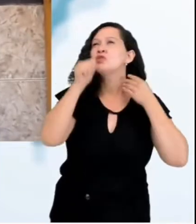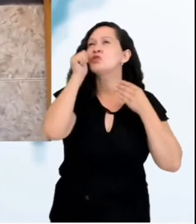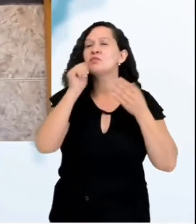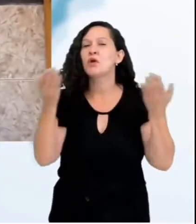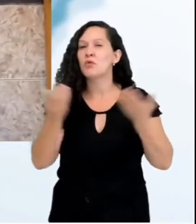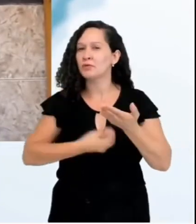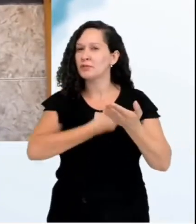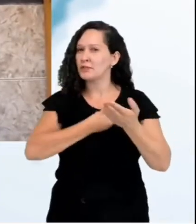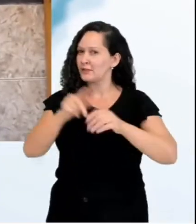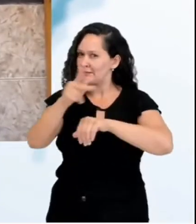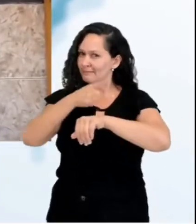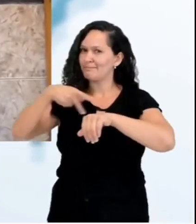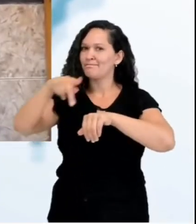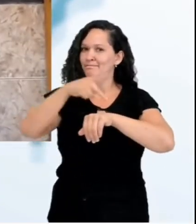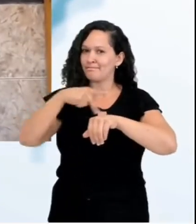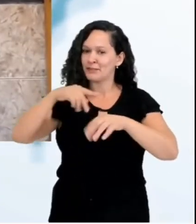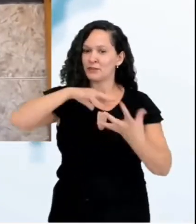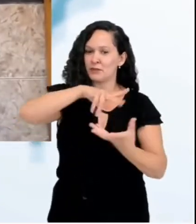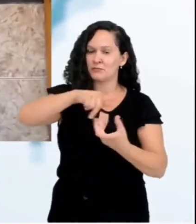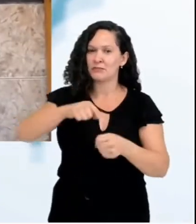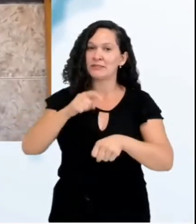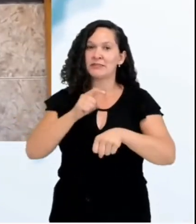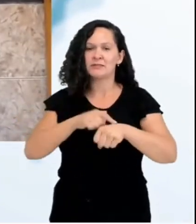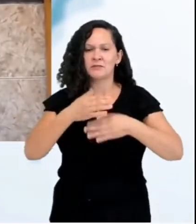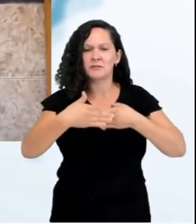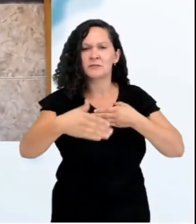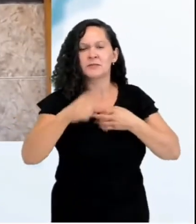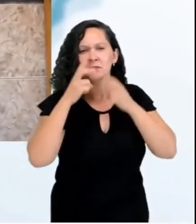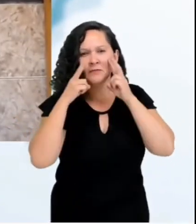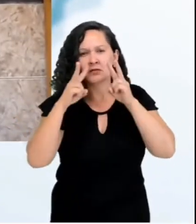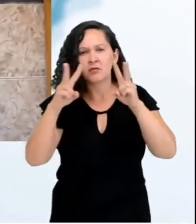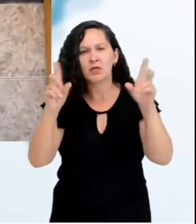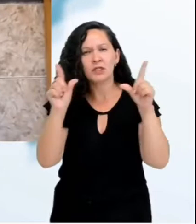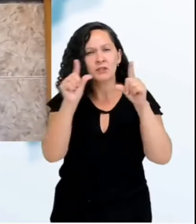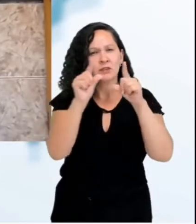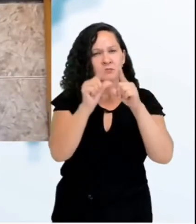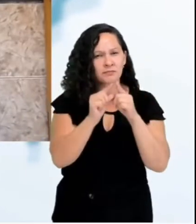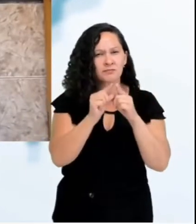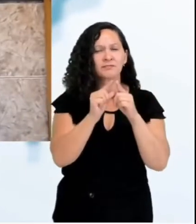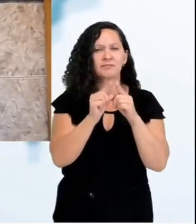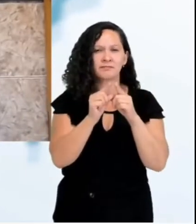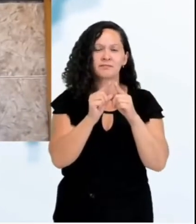né? Que, enfim, por muito tempo a gente teve um olhar reduzido.